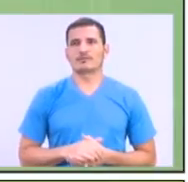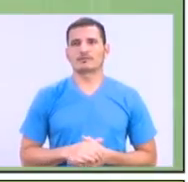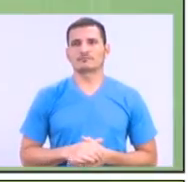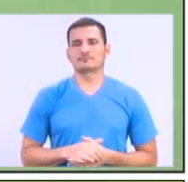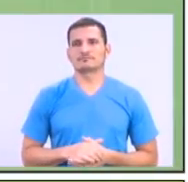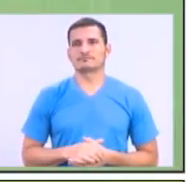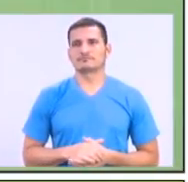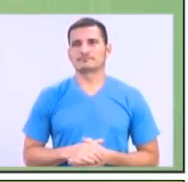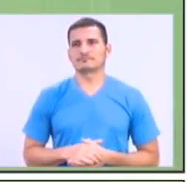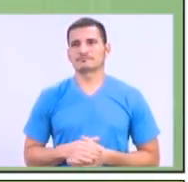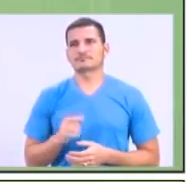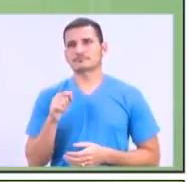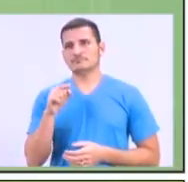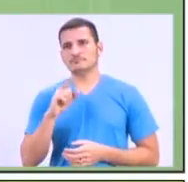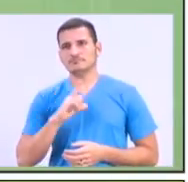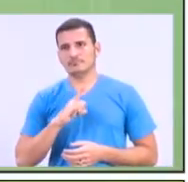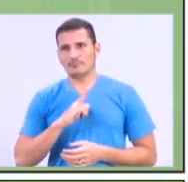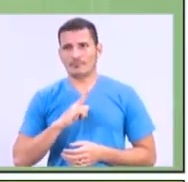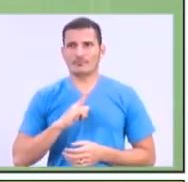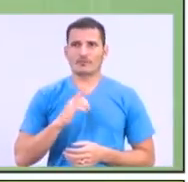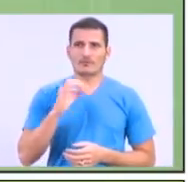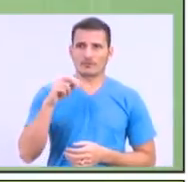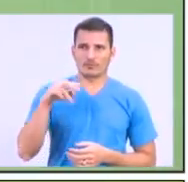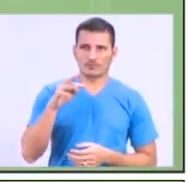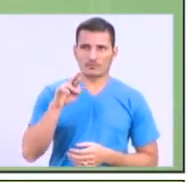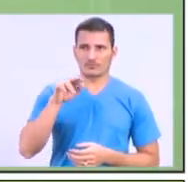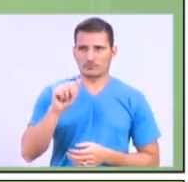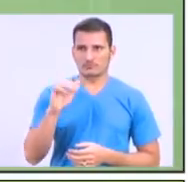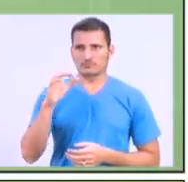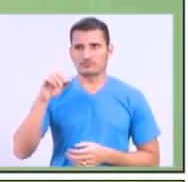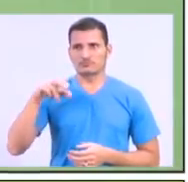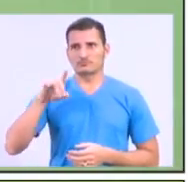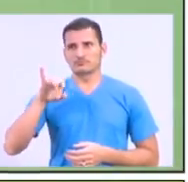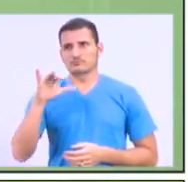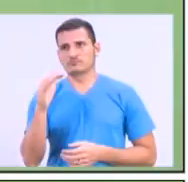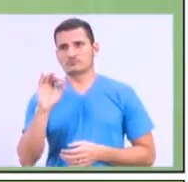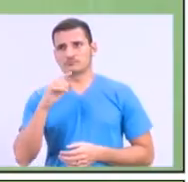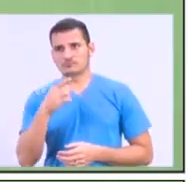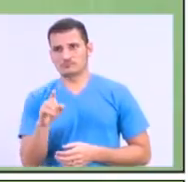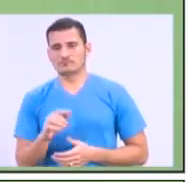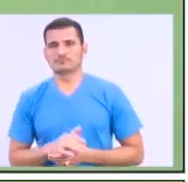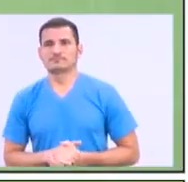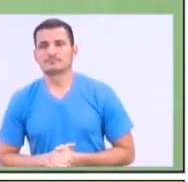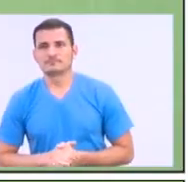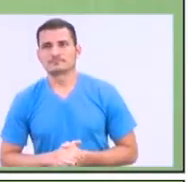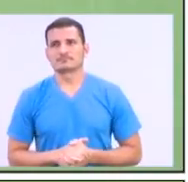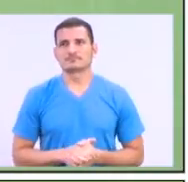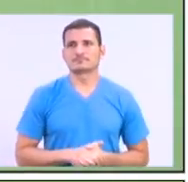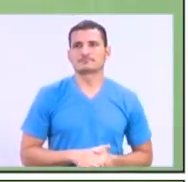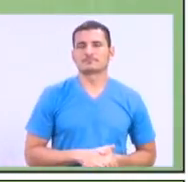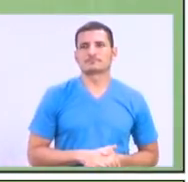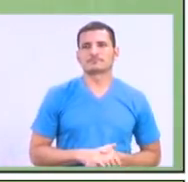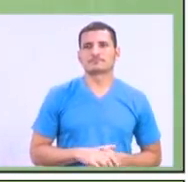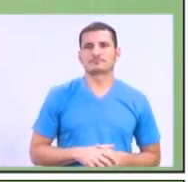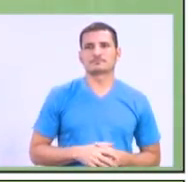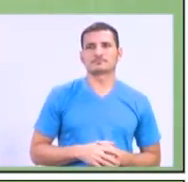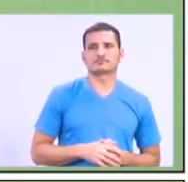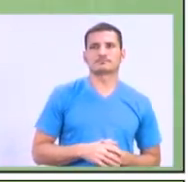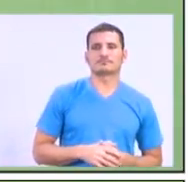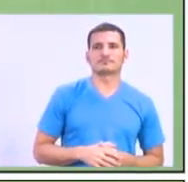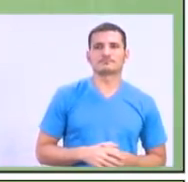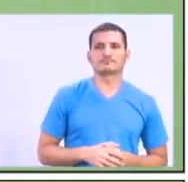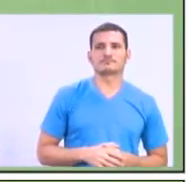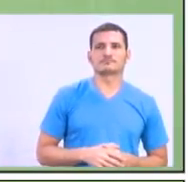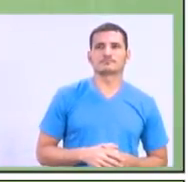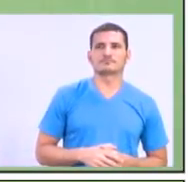Aqui nós temos uma contracondição, em que basicamente nós temos o que foi tratado dentro do